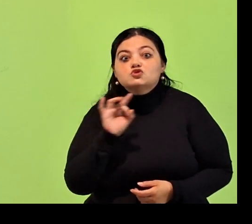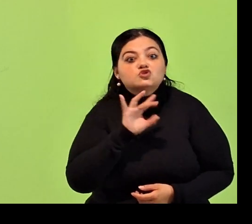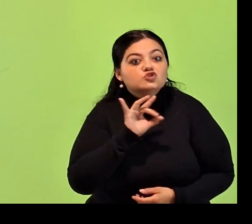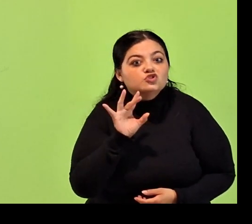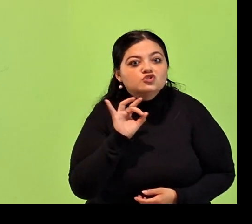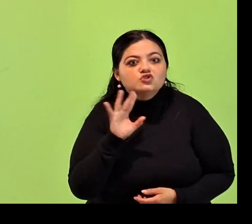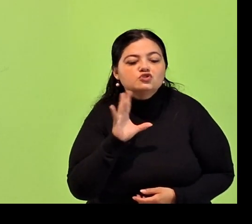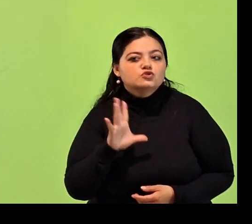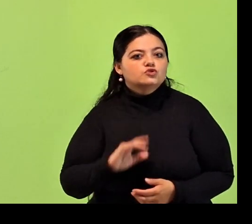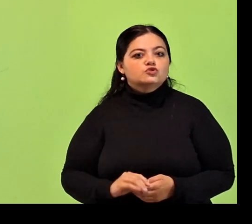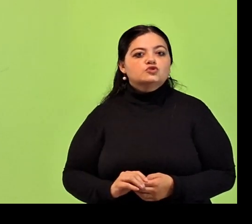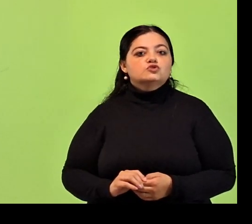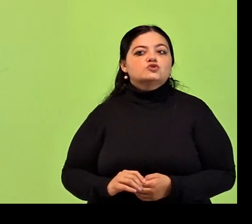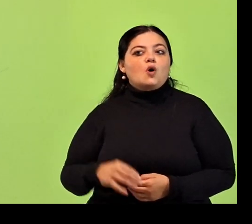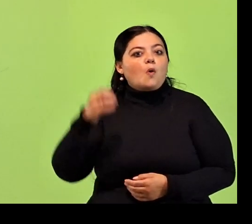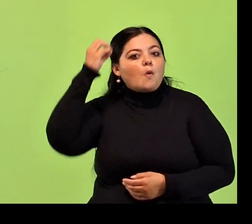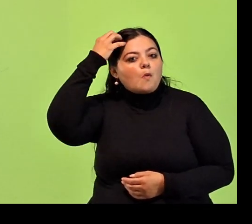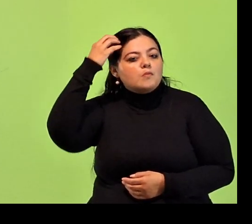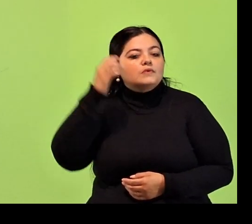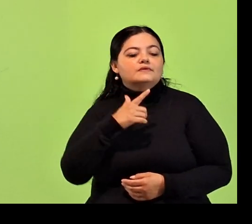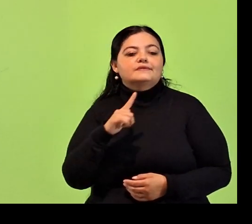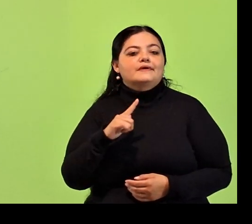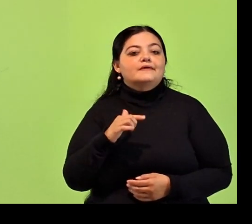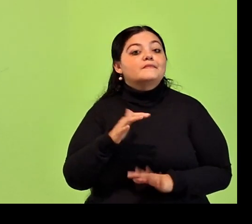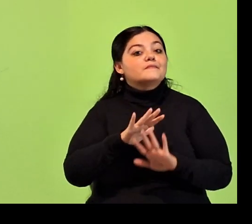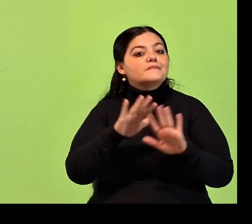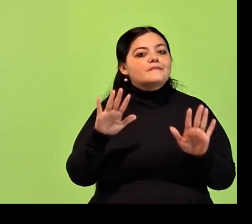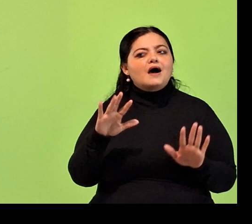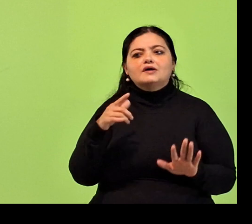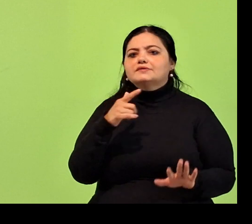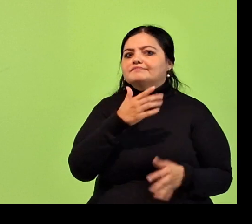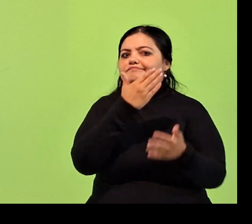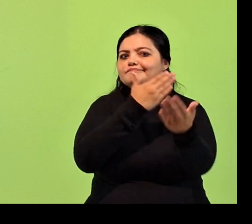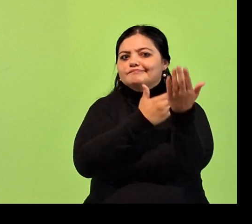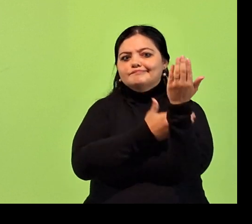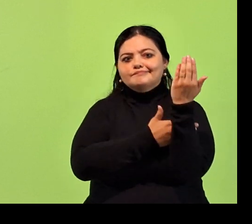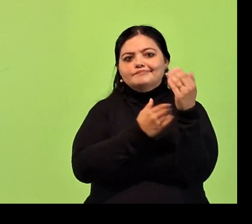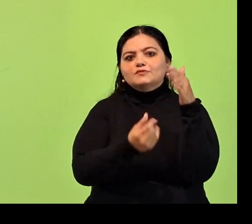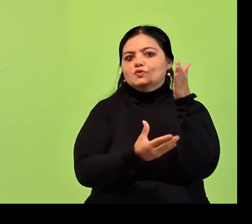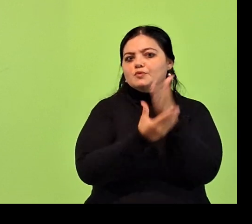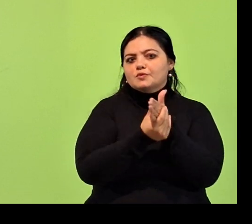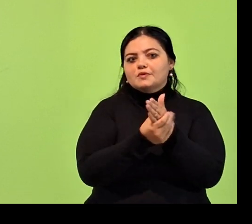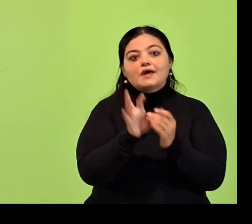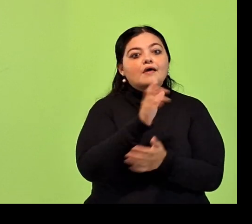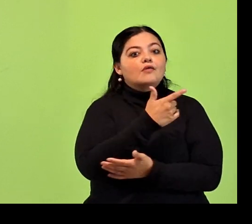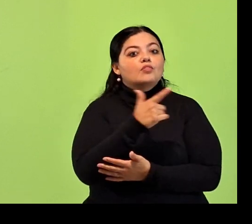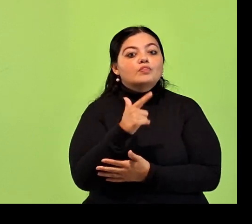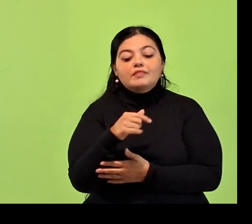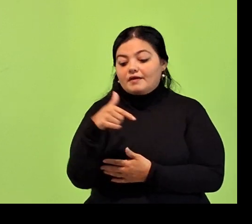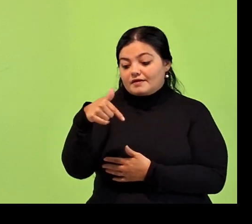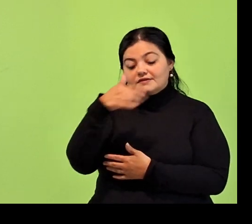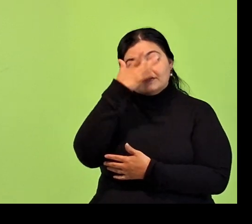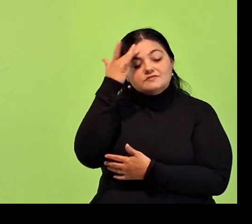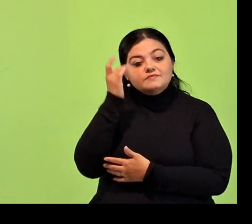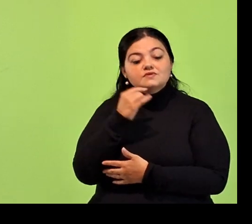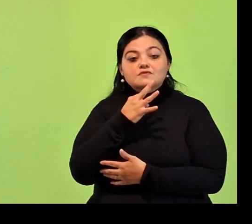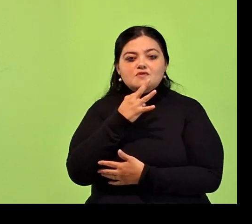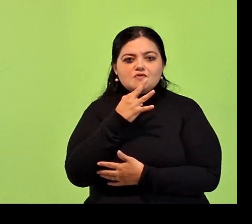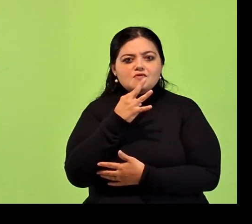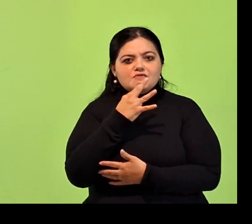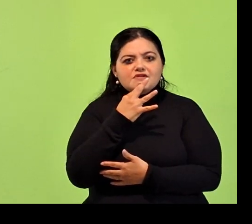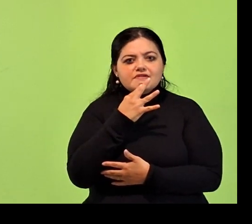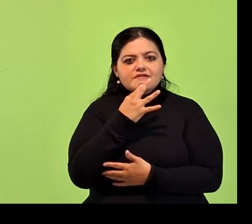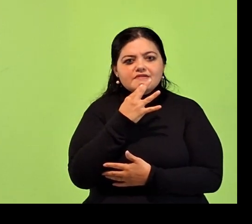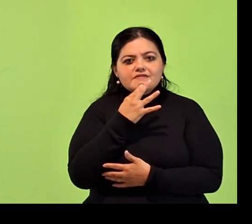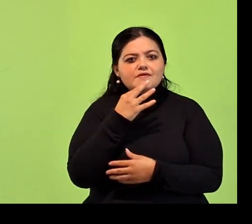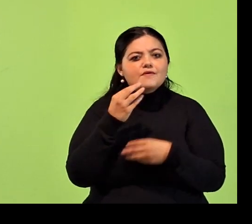inocentados. Mas a gente sequer tem nos autos do processo provas de que essas 7 pessoas se conheciam, que fizeram coisas juntas, que